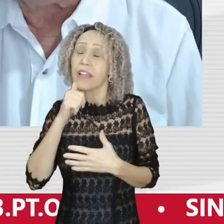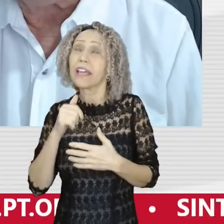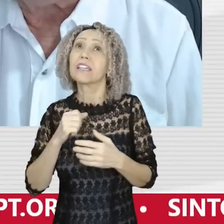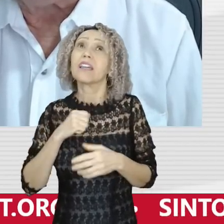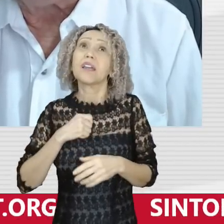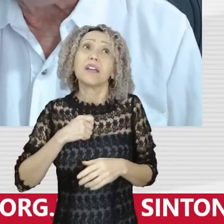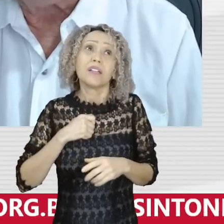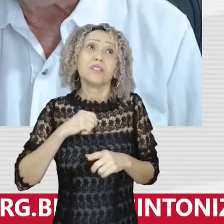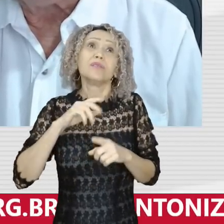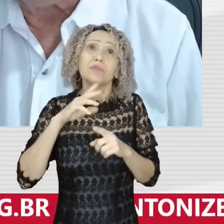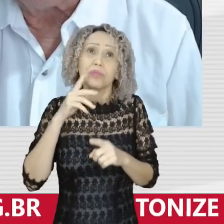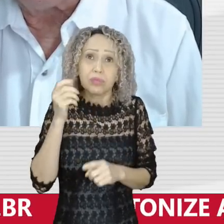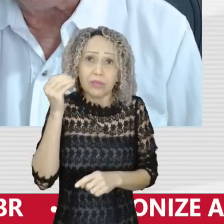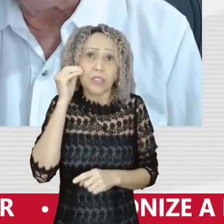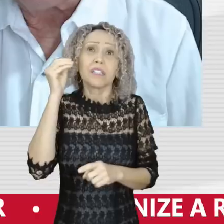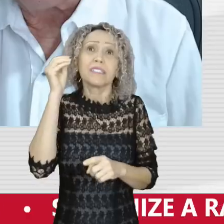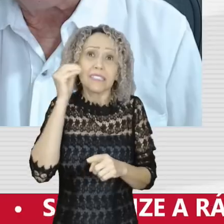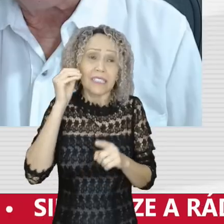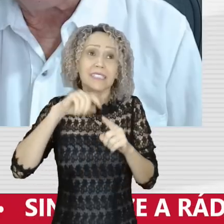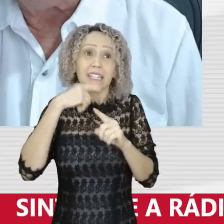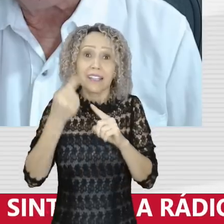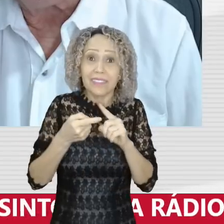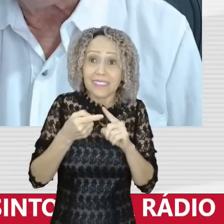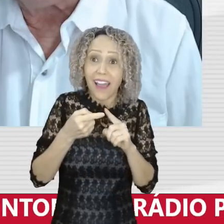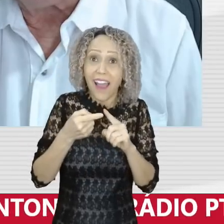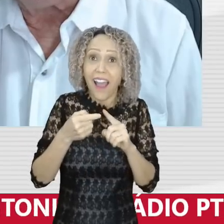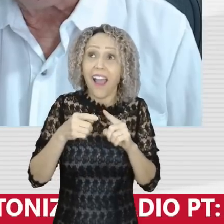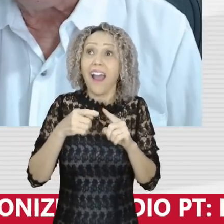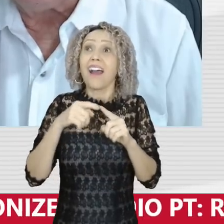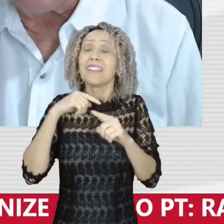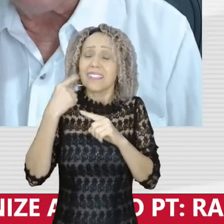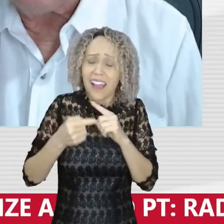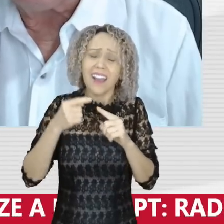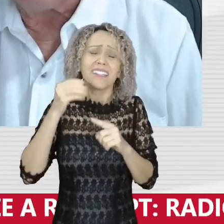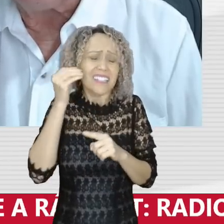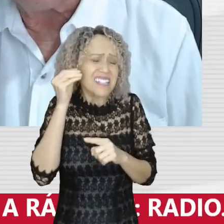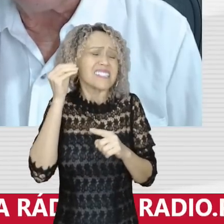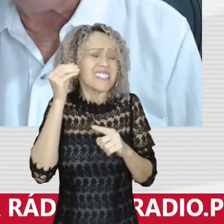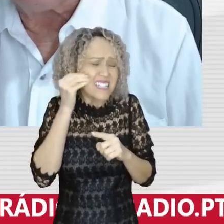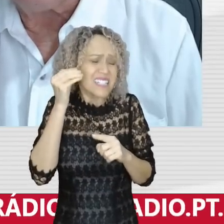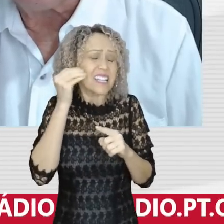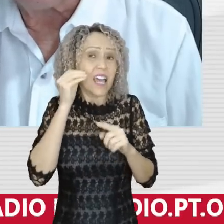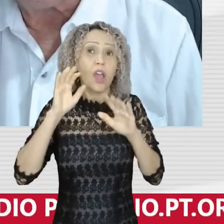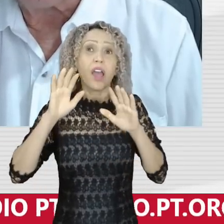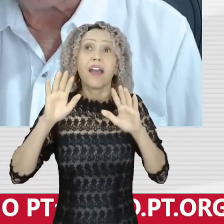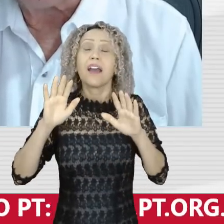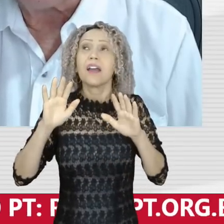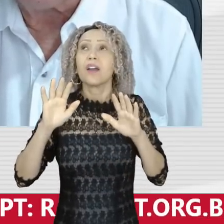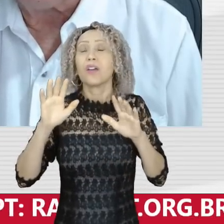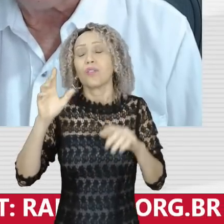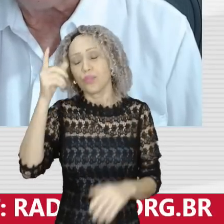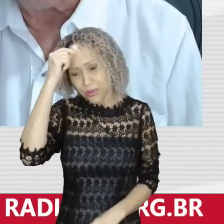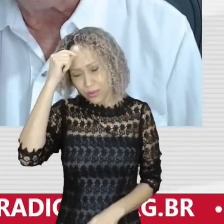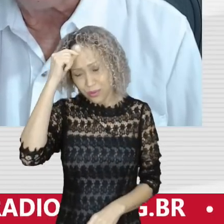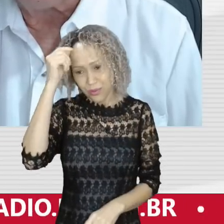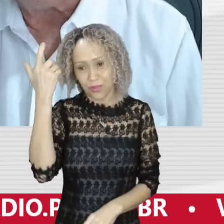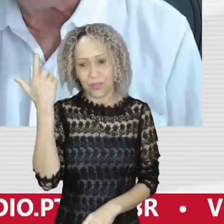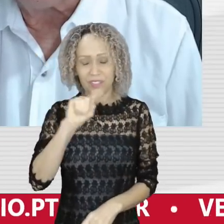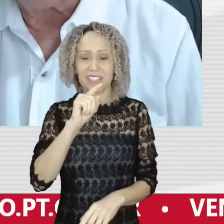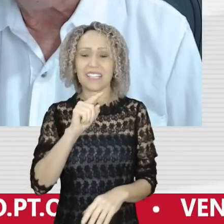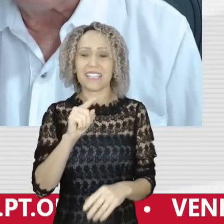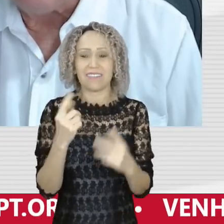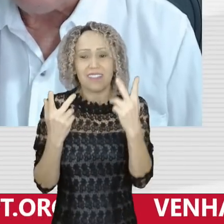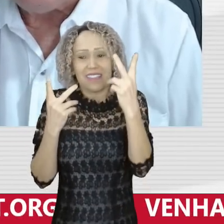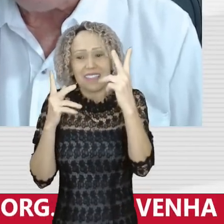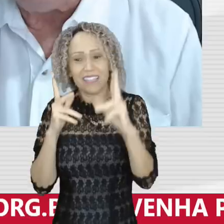um Brasil nascendo novamente. Acho que esse é o sentimento, de um Brasil nascendo novamente para o povo brasileiro. Por